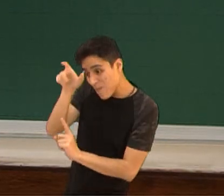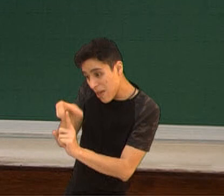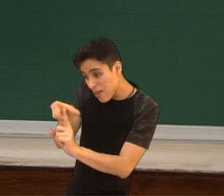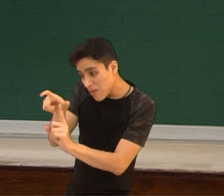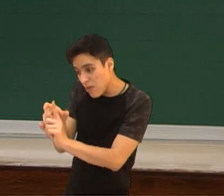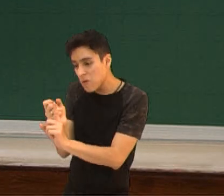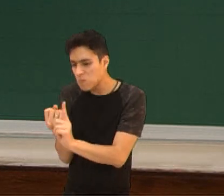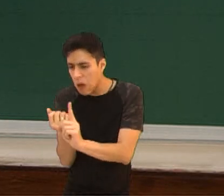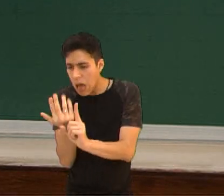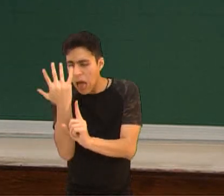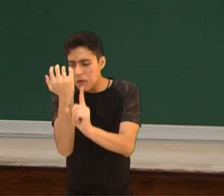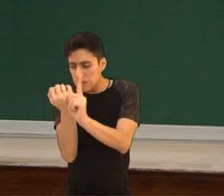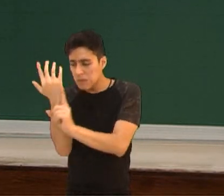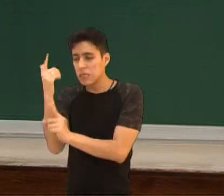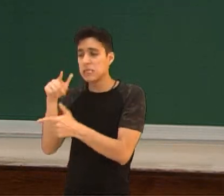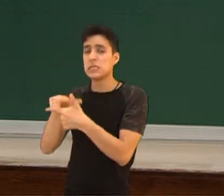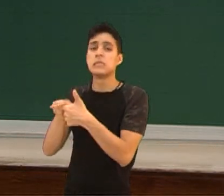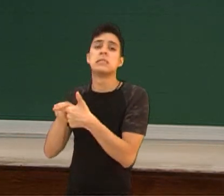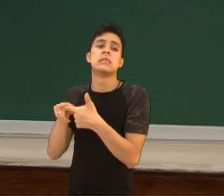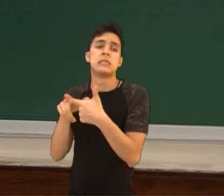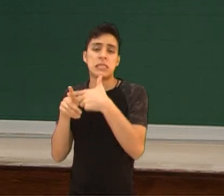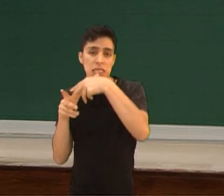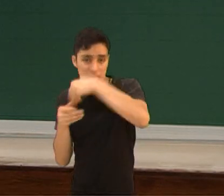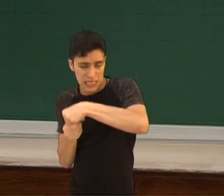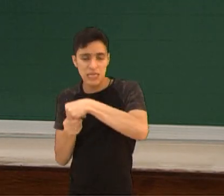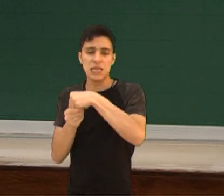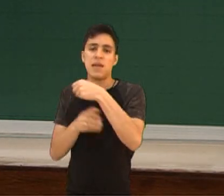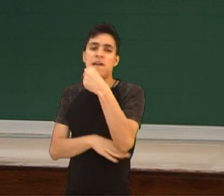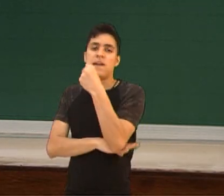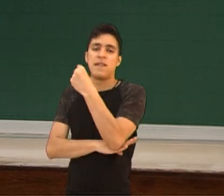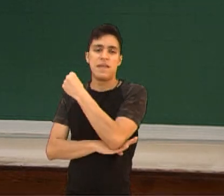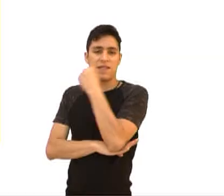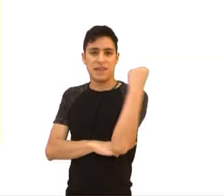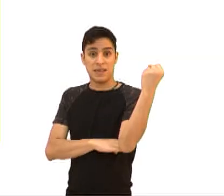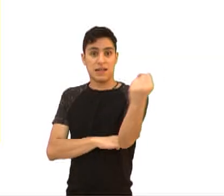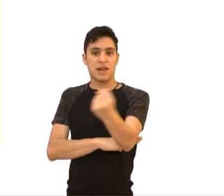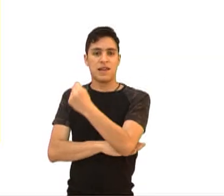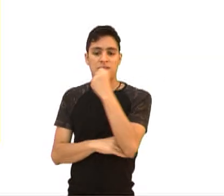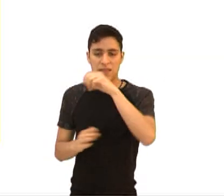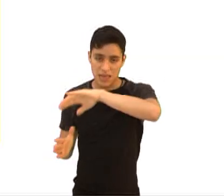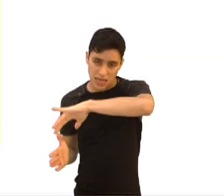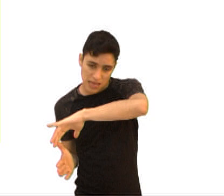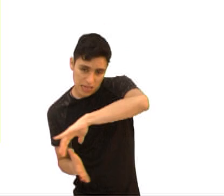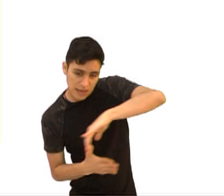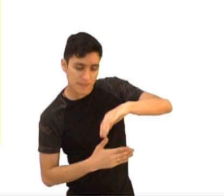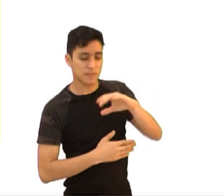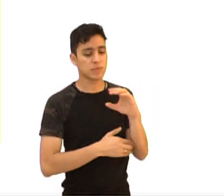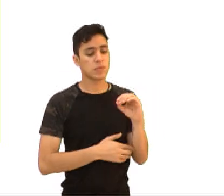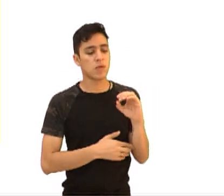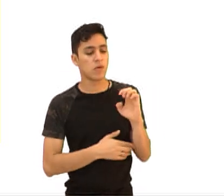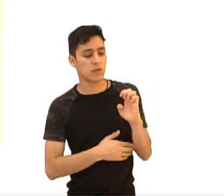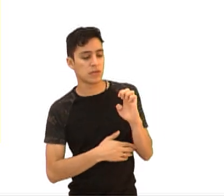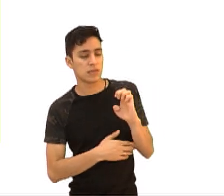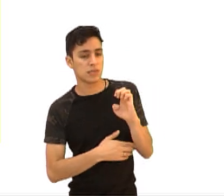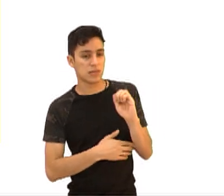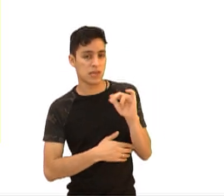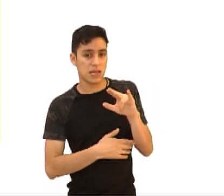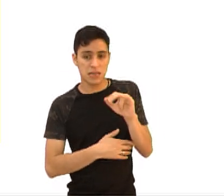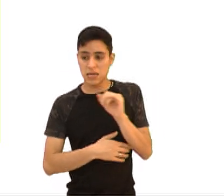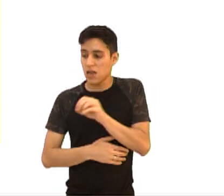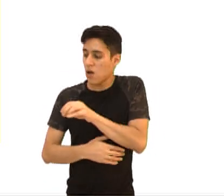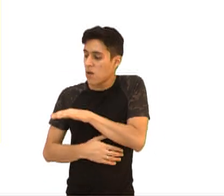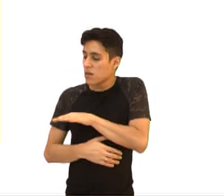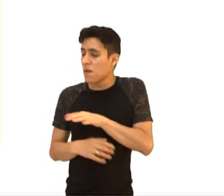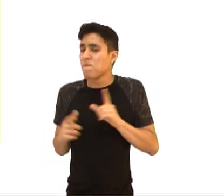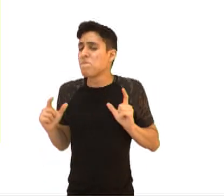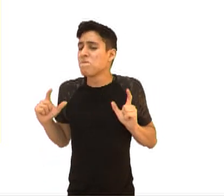um dado grave, é um problema urbano seríssimo. Vamos agora para a Oceania, que é, ao contrário da Ásia, é o menor continente do